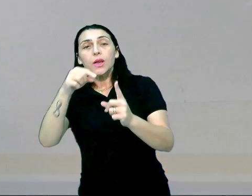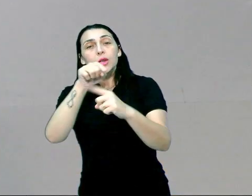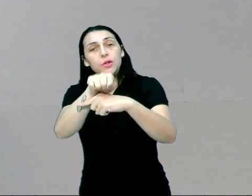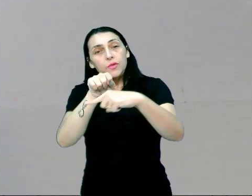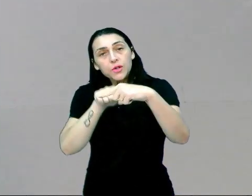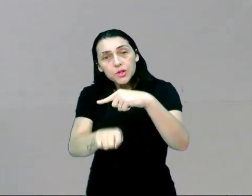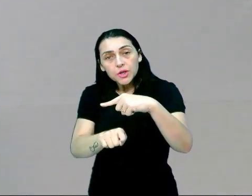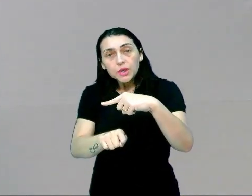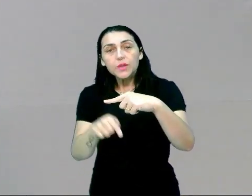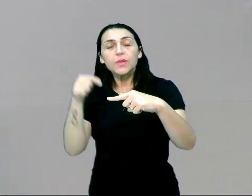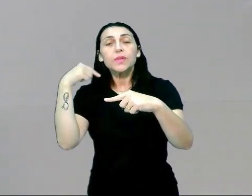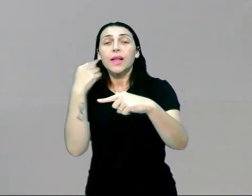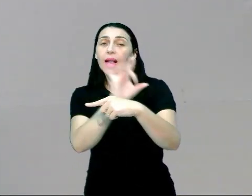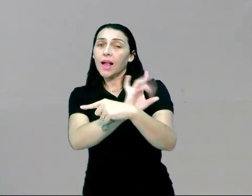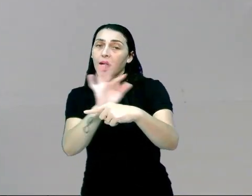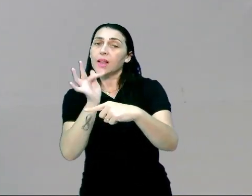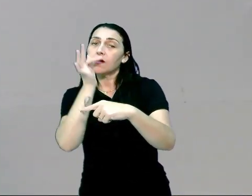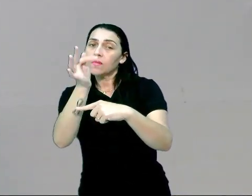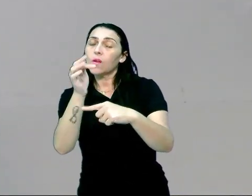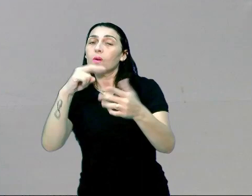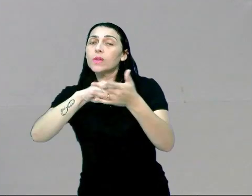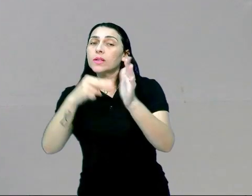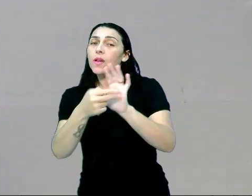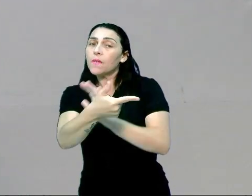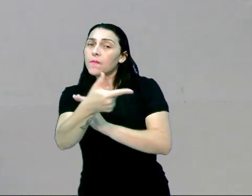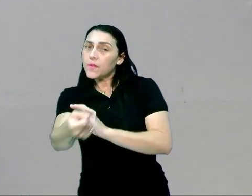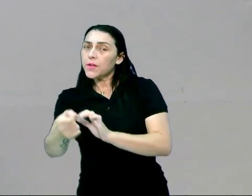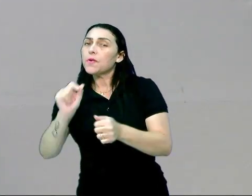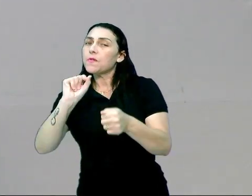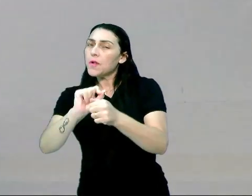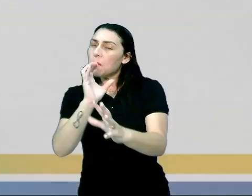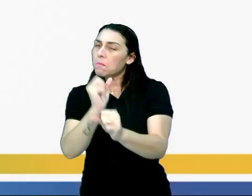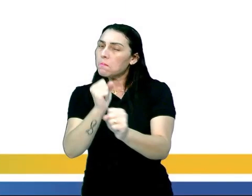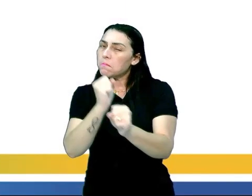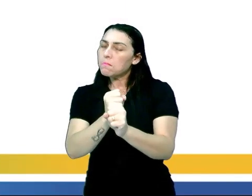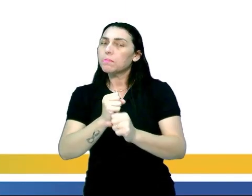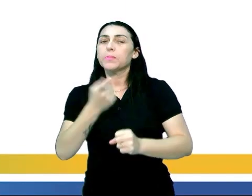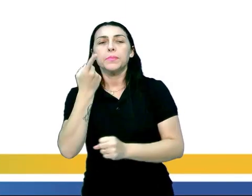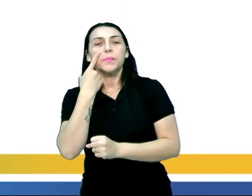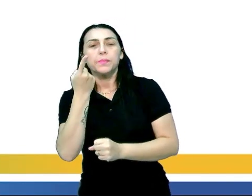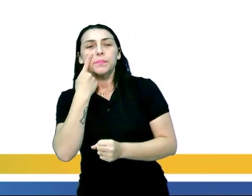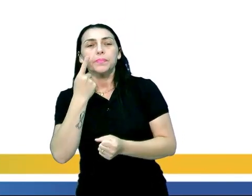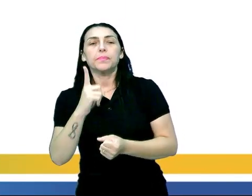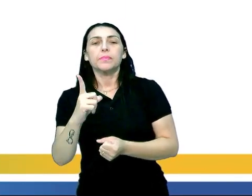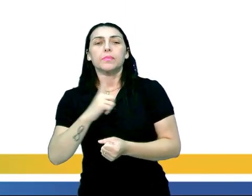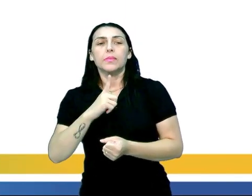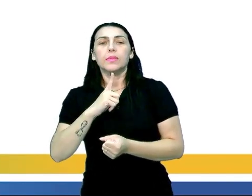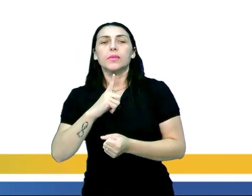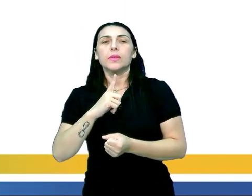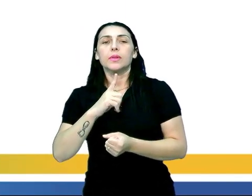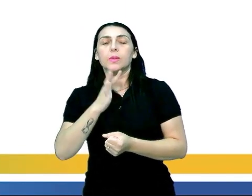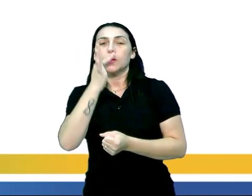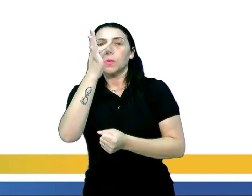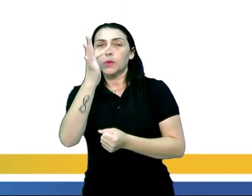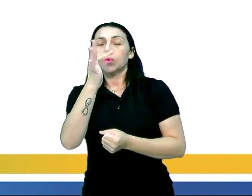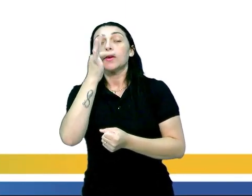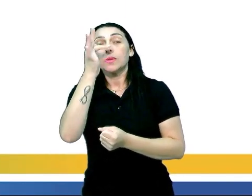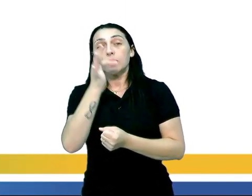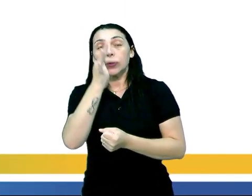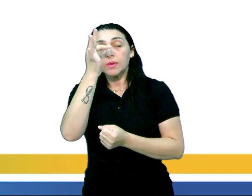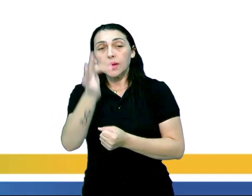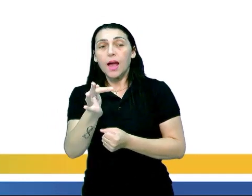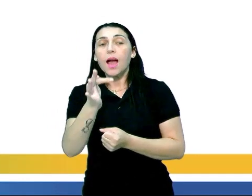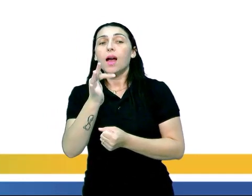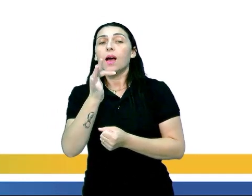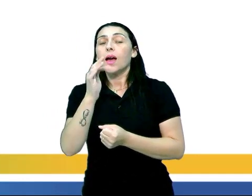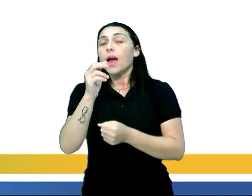dividindo. E aí eu sei que cada florzinha dessa vale 20, porque eu já fiz, eu tenho gabarito, né? Então vamos lá. Temos o girassol na segunda linha, sabendo que a flor